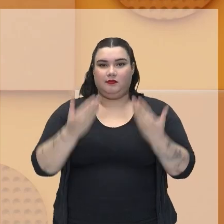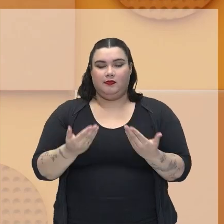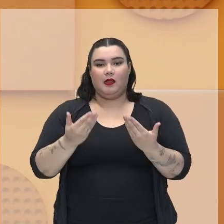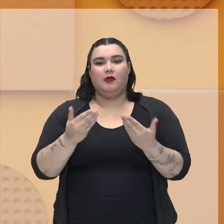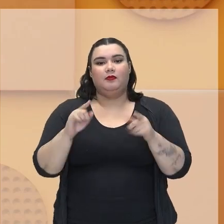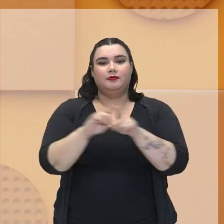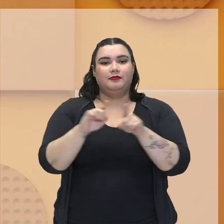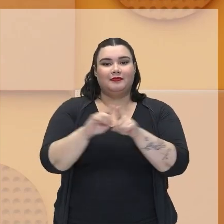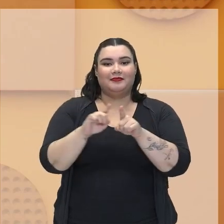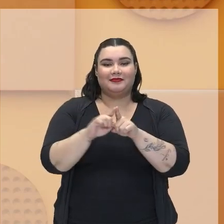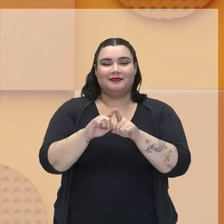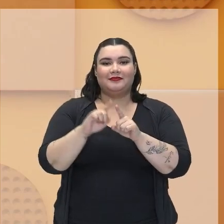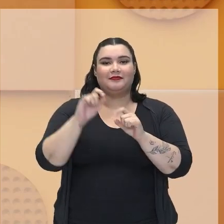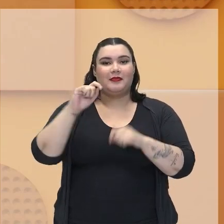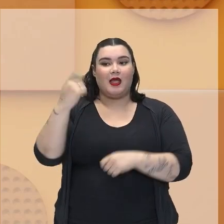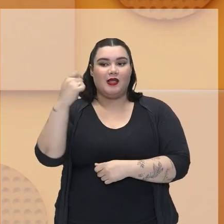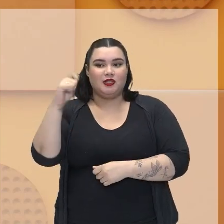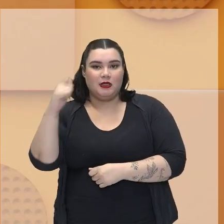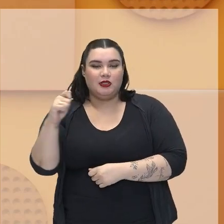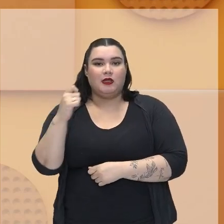contraiu dívidas, a Argentina,